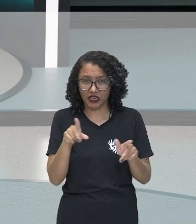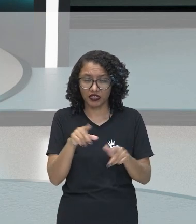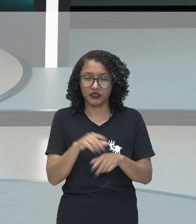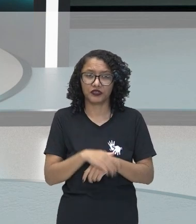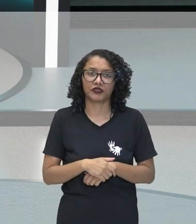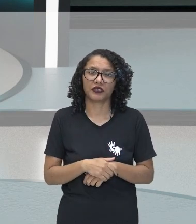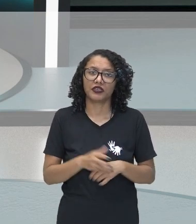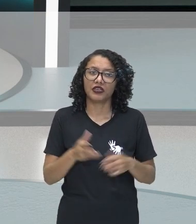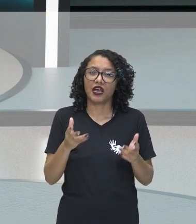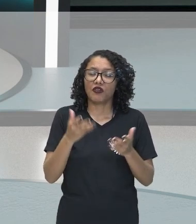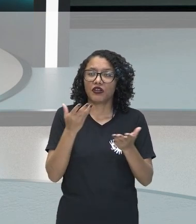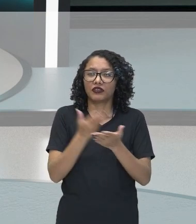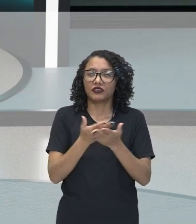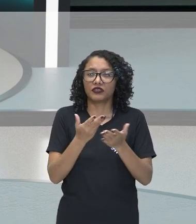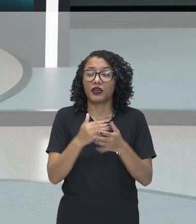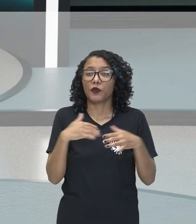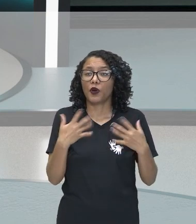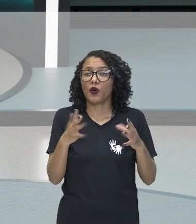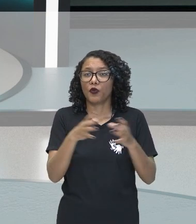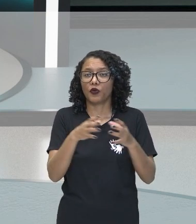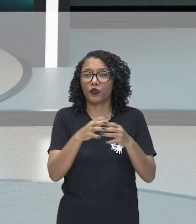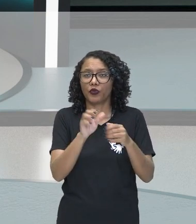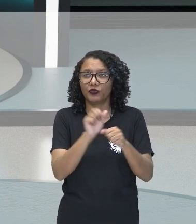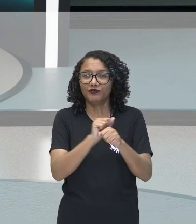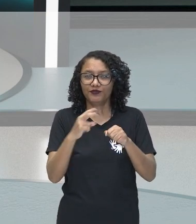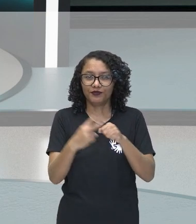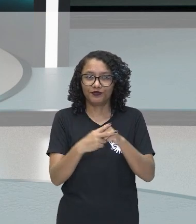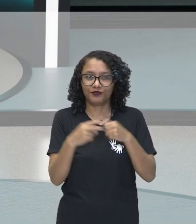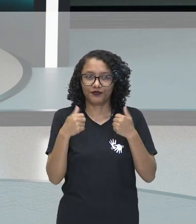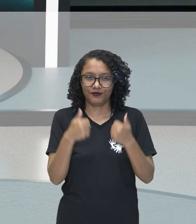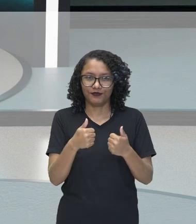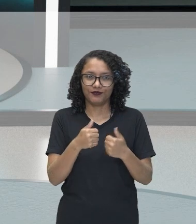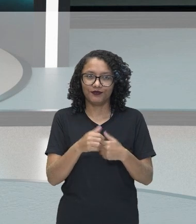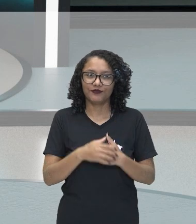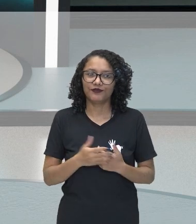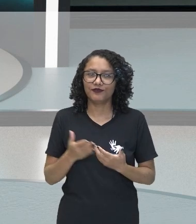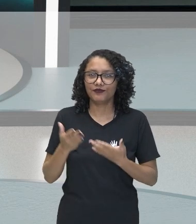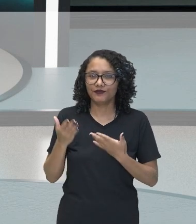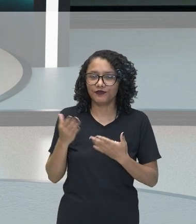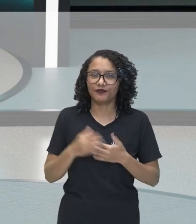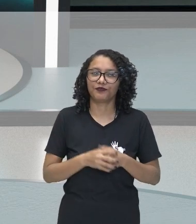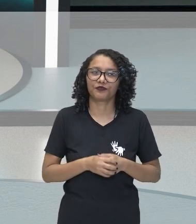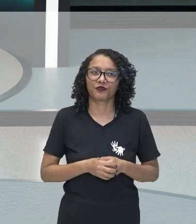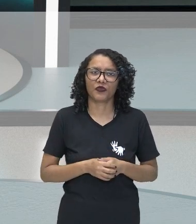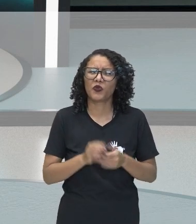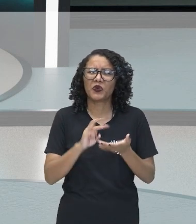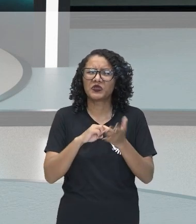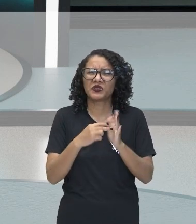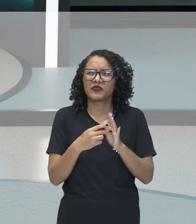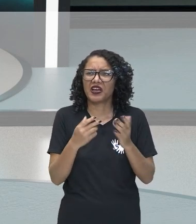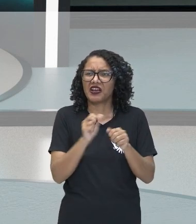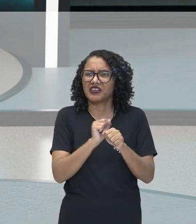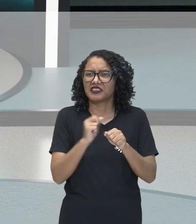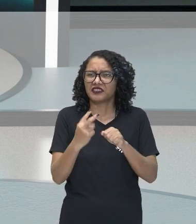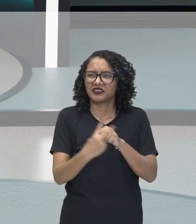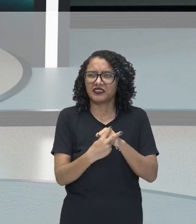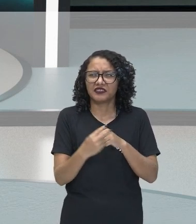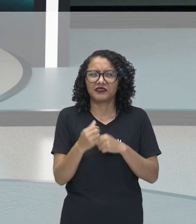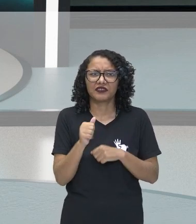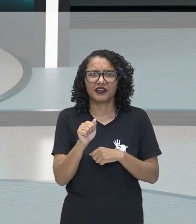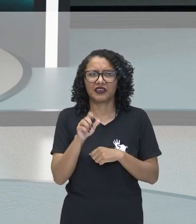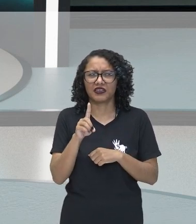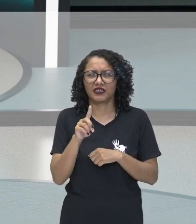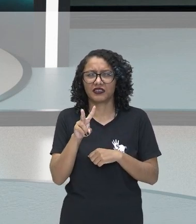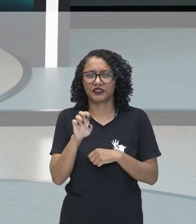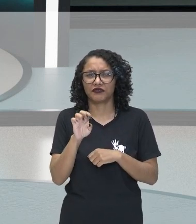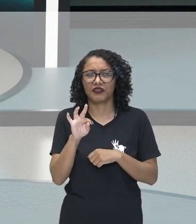é a classe dos advérbios. Hoje nós vamos trabalhar com os advérbios. E o que são os advérbios? Diz aqui o nosso texto que